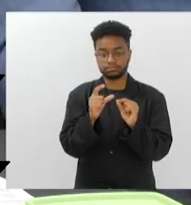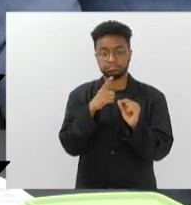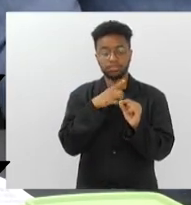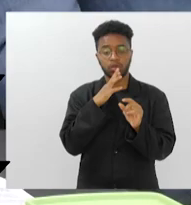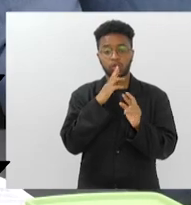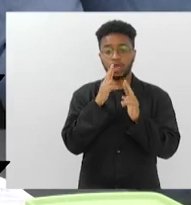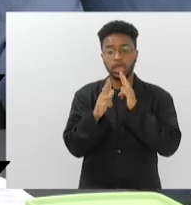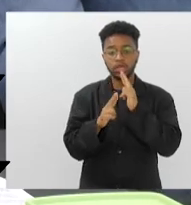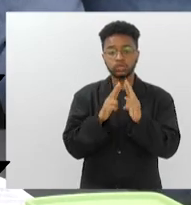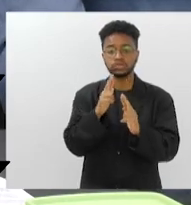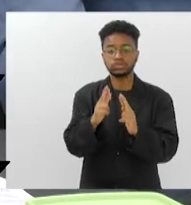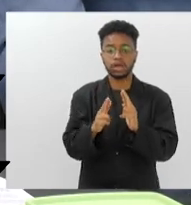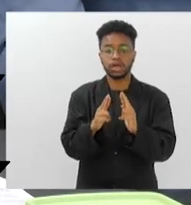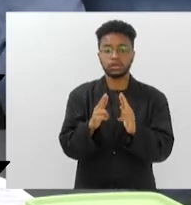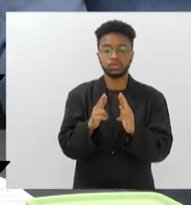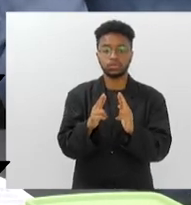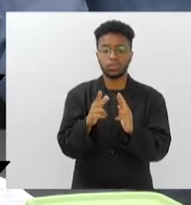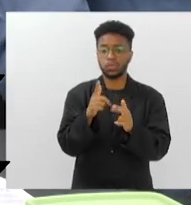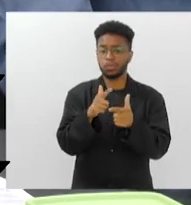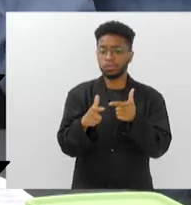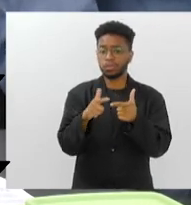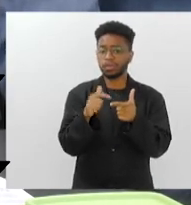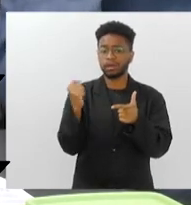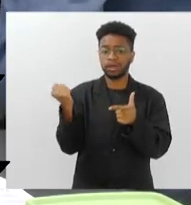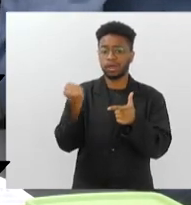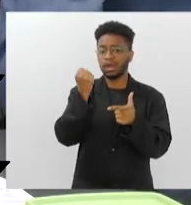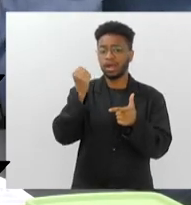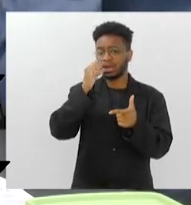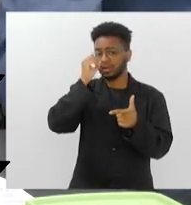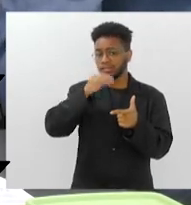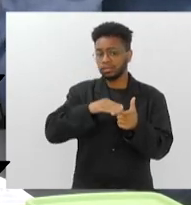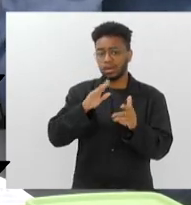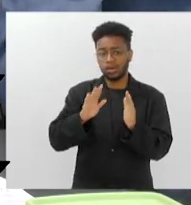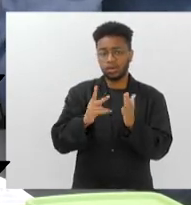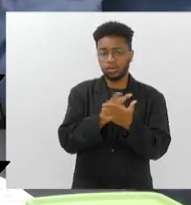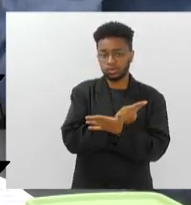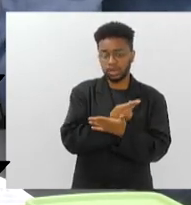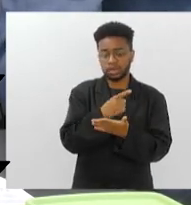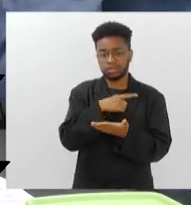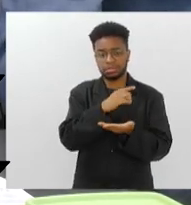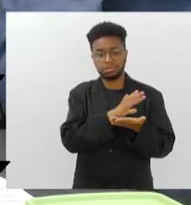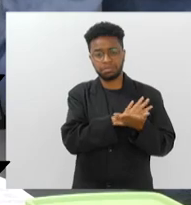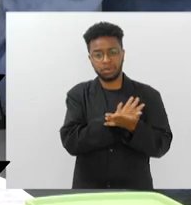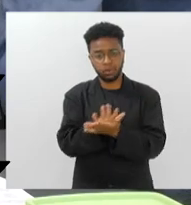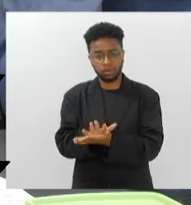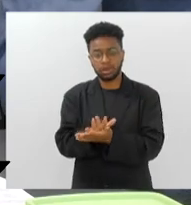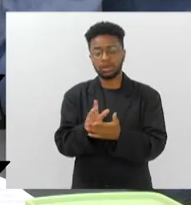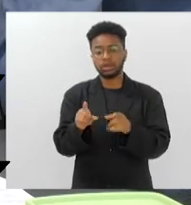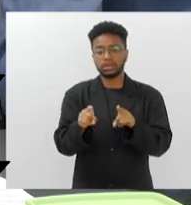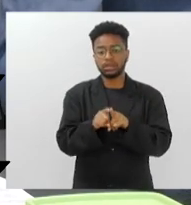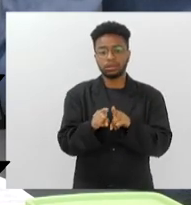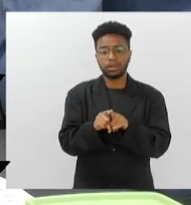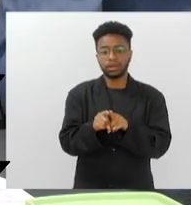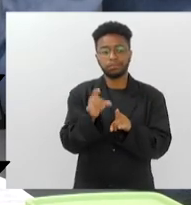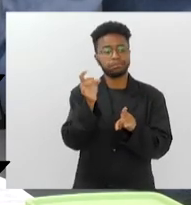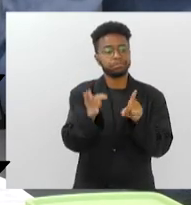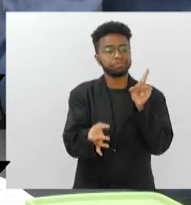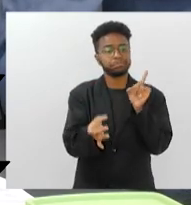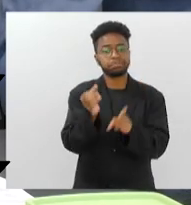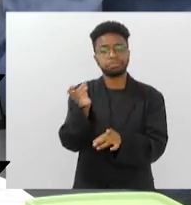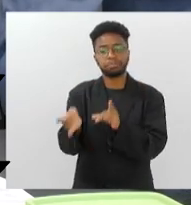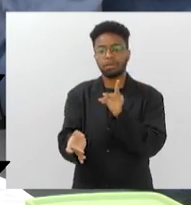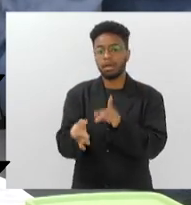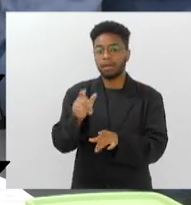resultado um um desastre abusivo preconceituoso deixando na desassistência quem